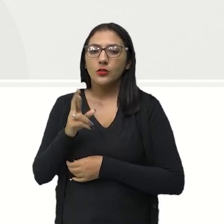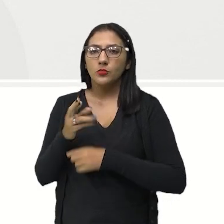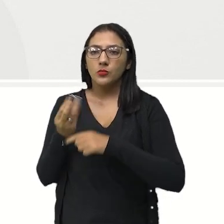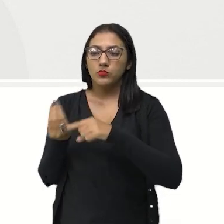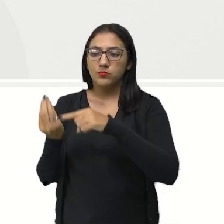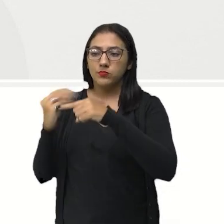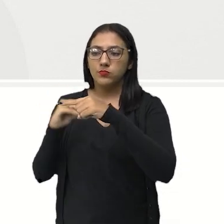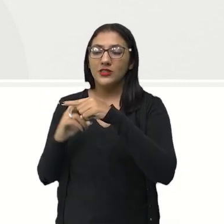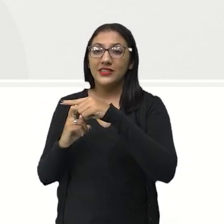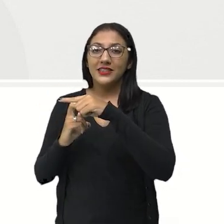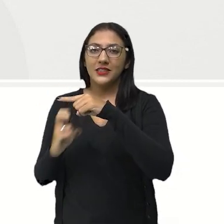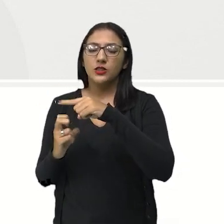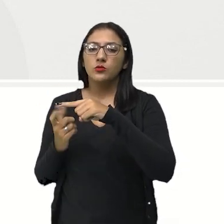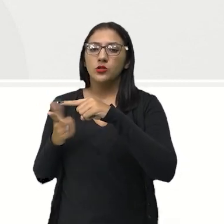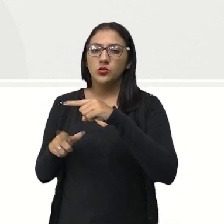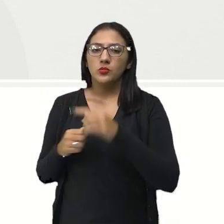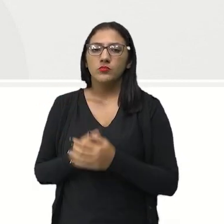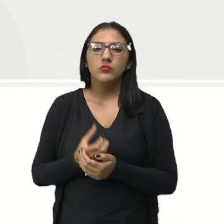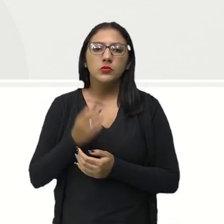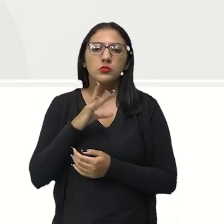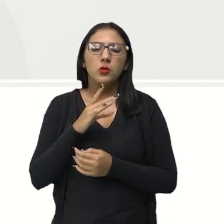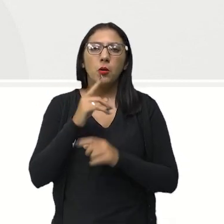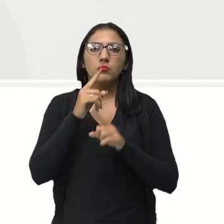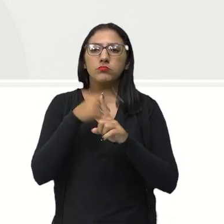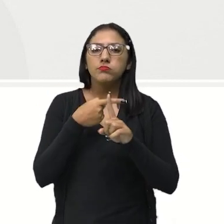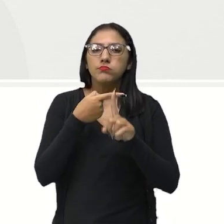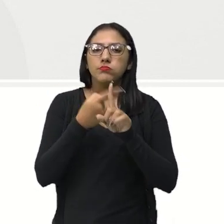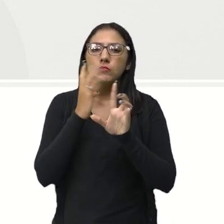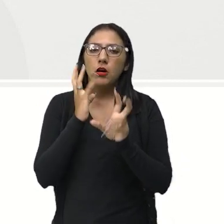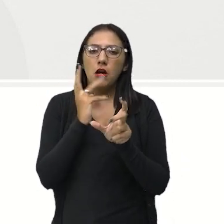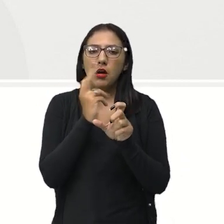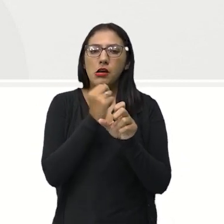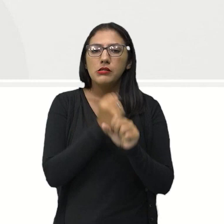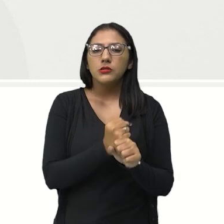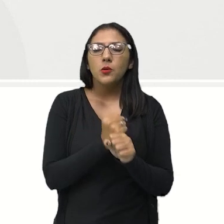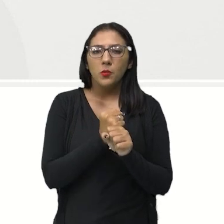denominador 5 e realizar a soma dos